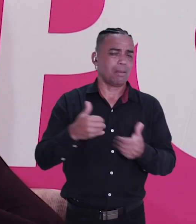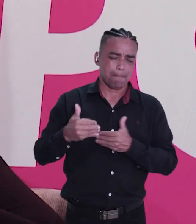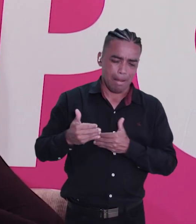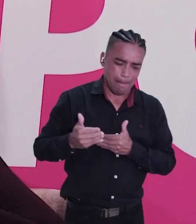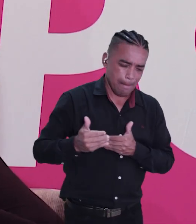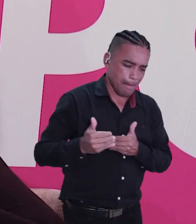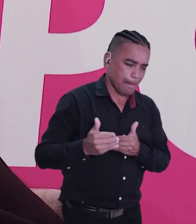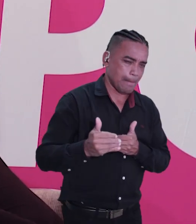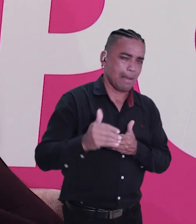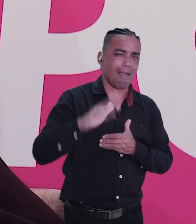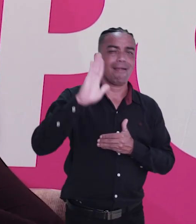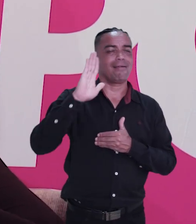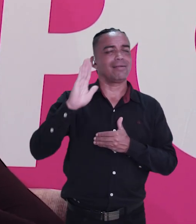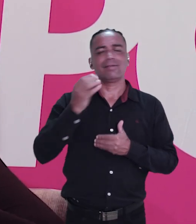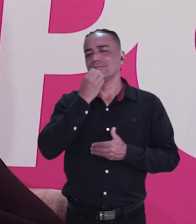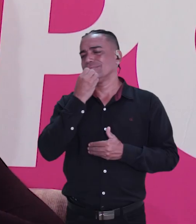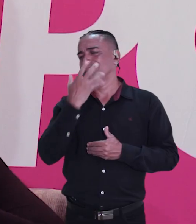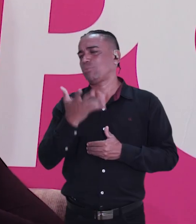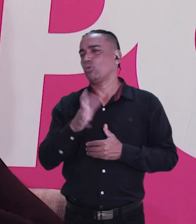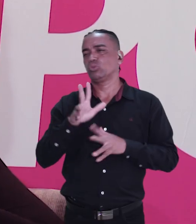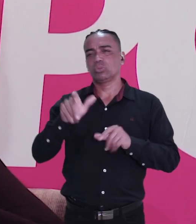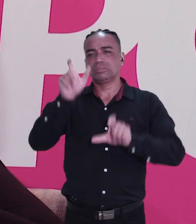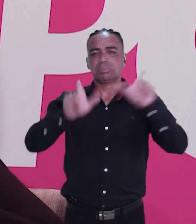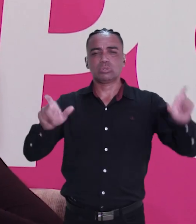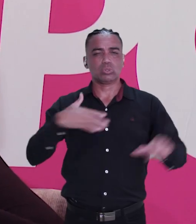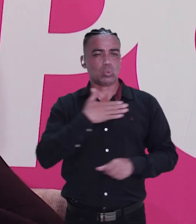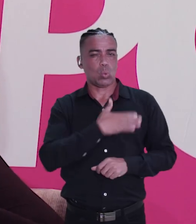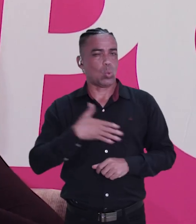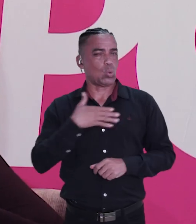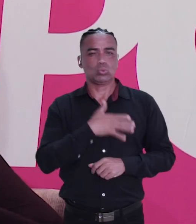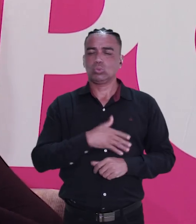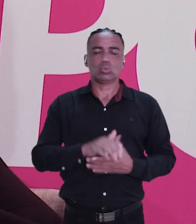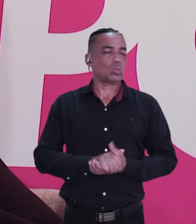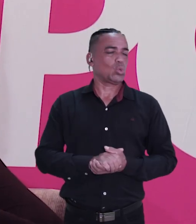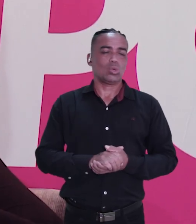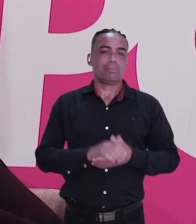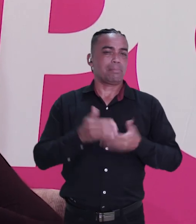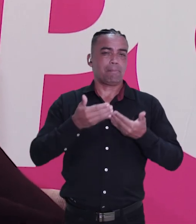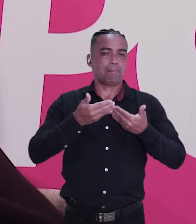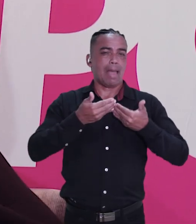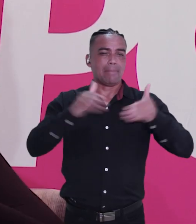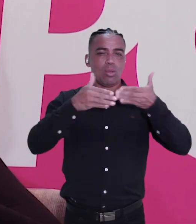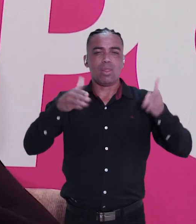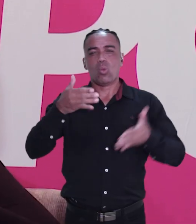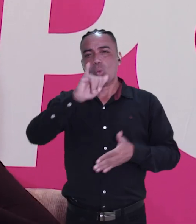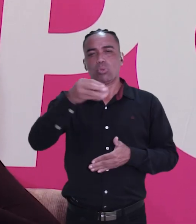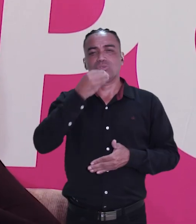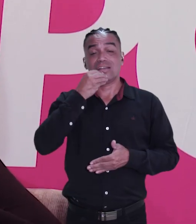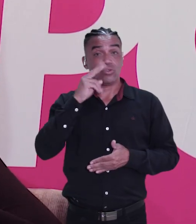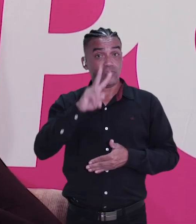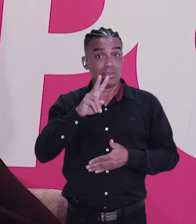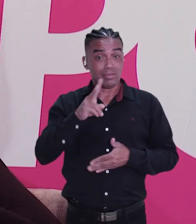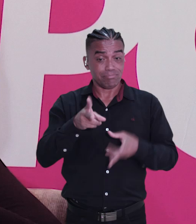maravilhosa desde o início, né? Foi muito elogiado, me abriu milhões de portas e eu me vi, de repente,